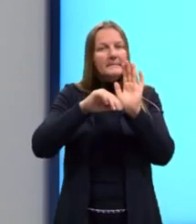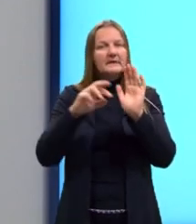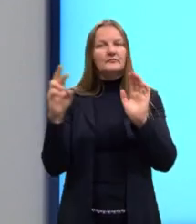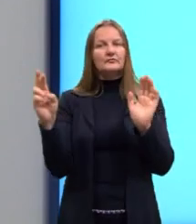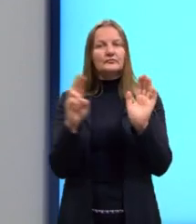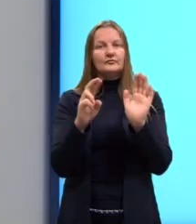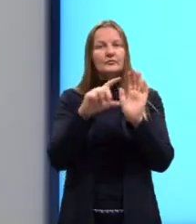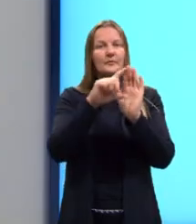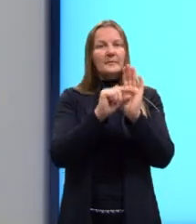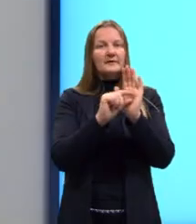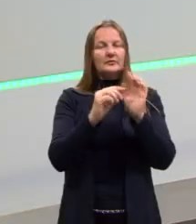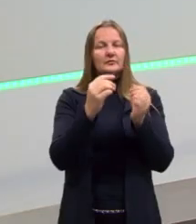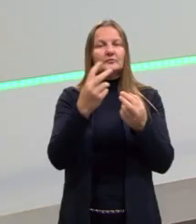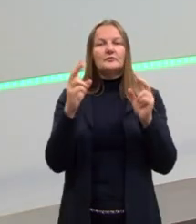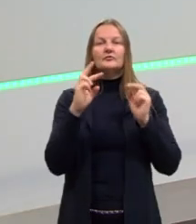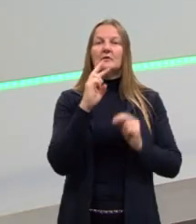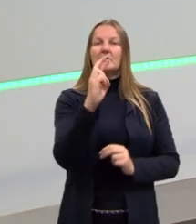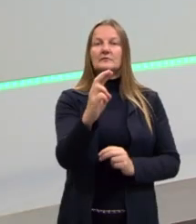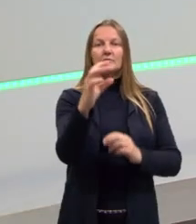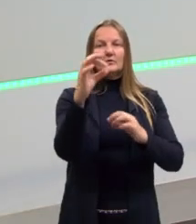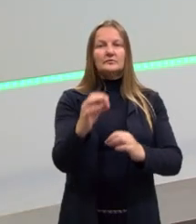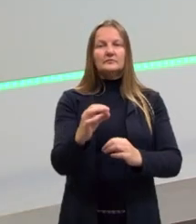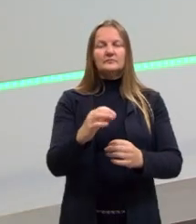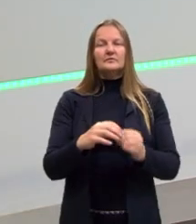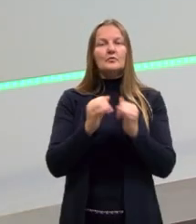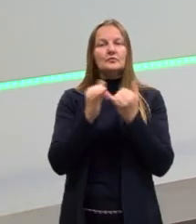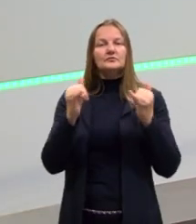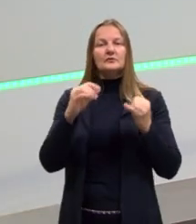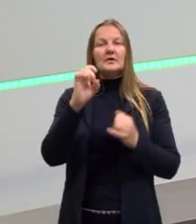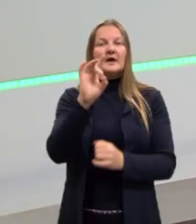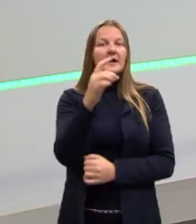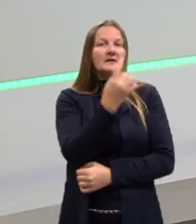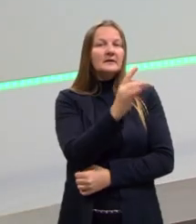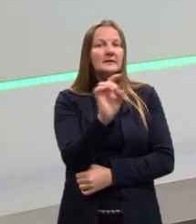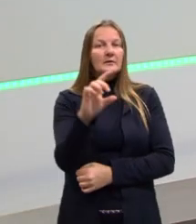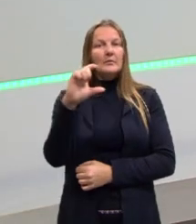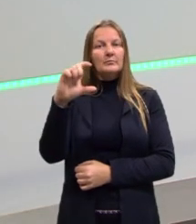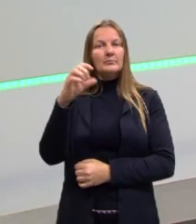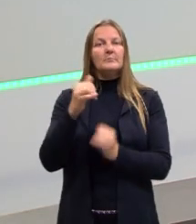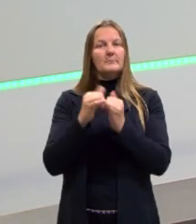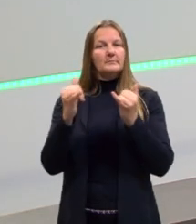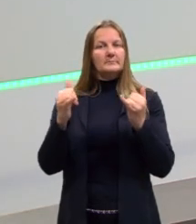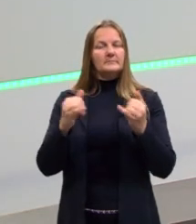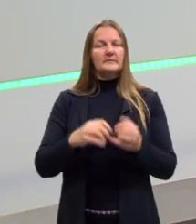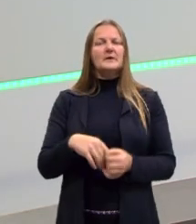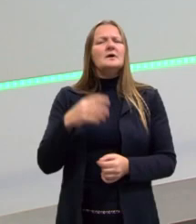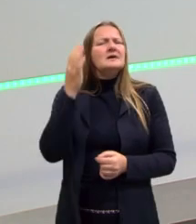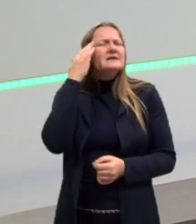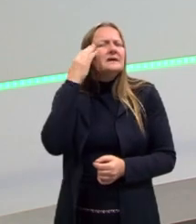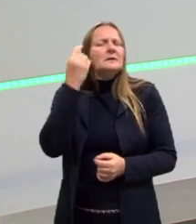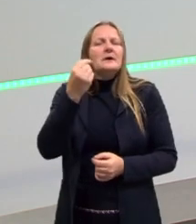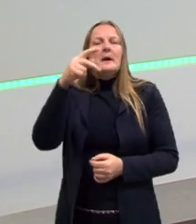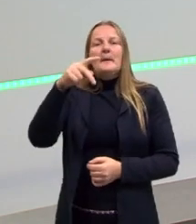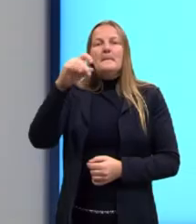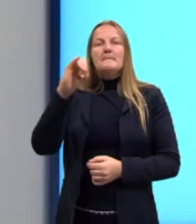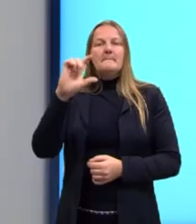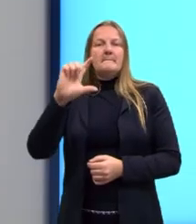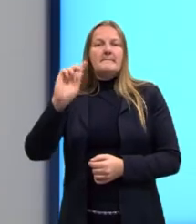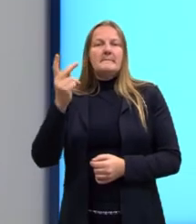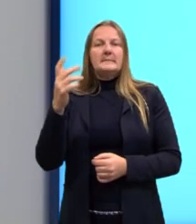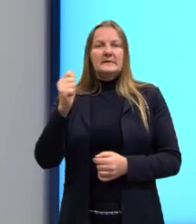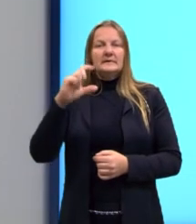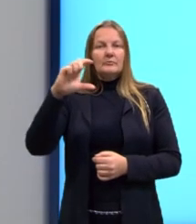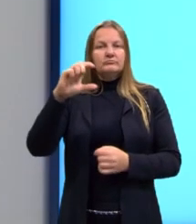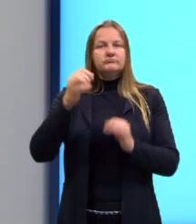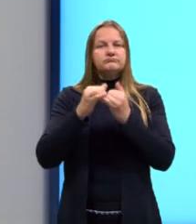semeação menor e aí vai encontrar a geração de energia de cada pilha eu sei que é uma pilha se esse potencial padrão